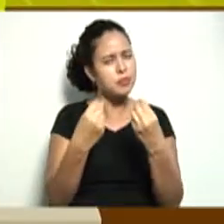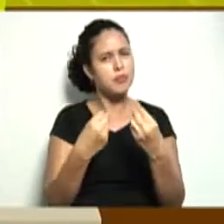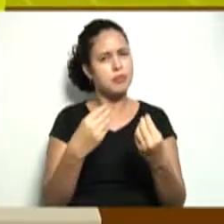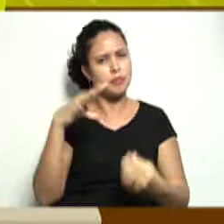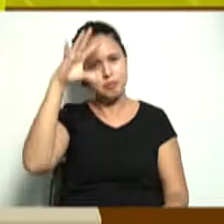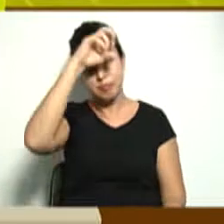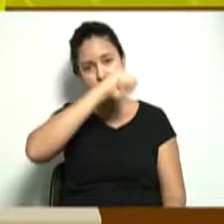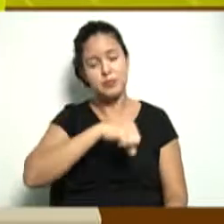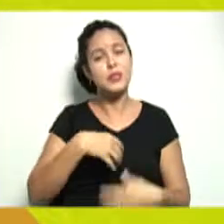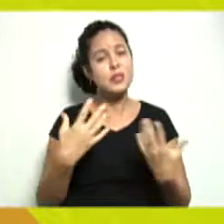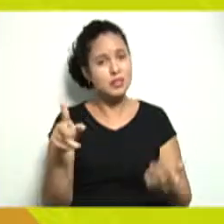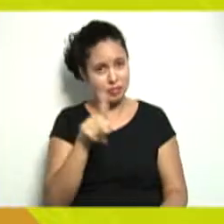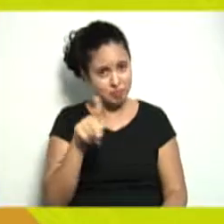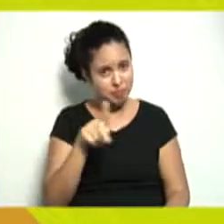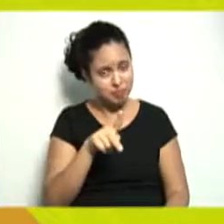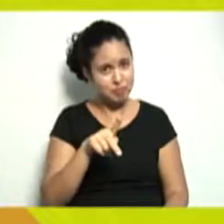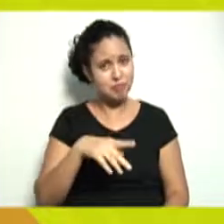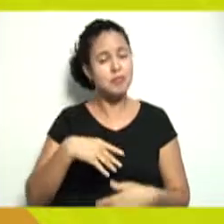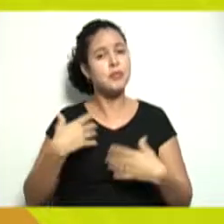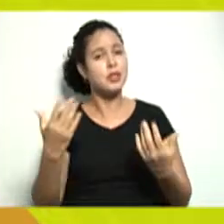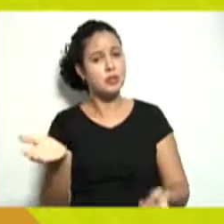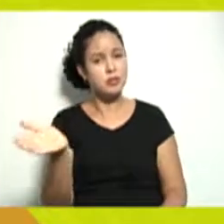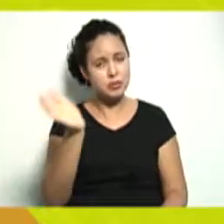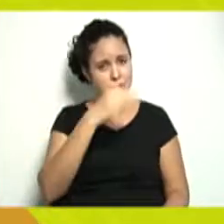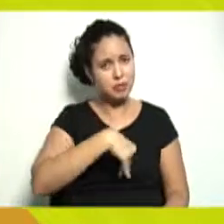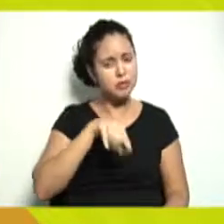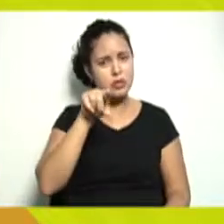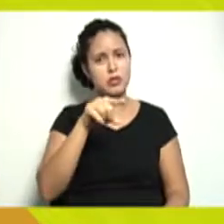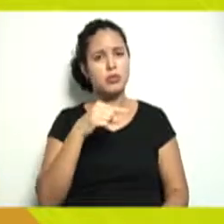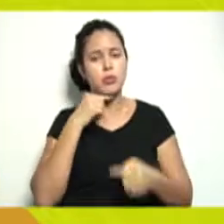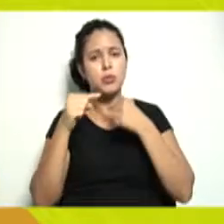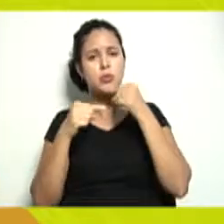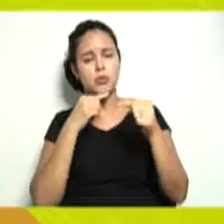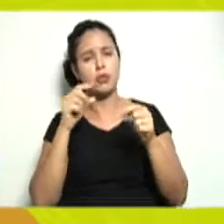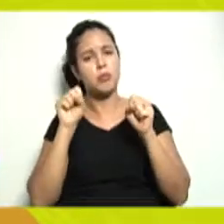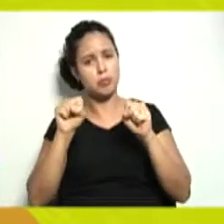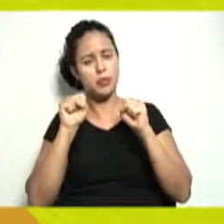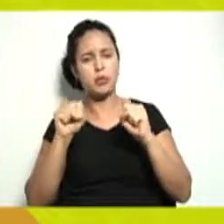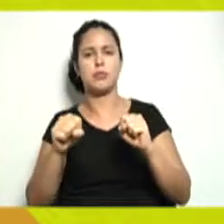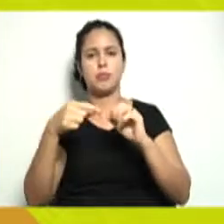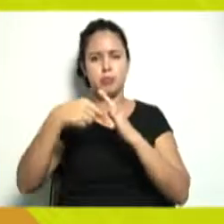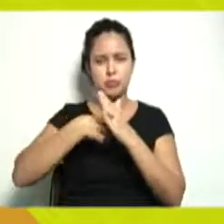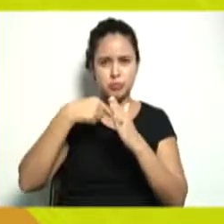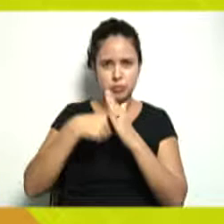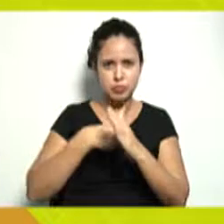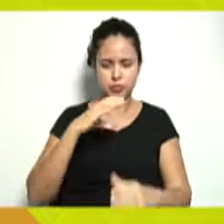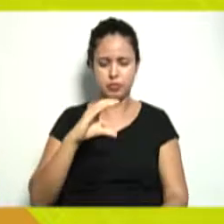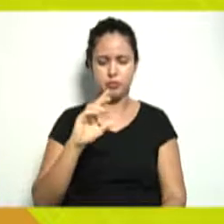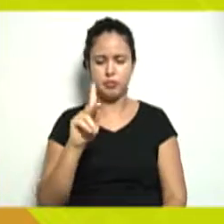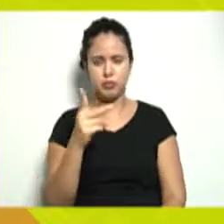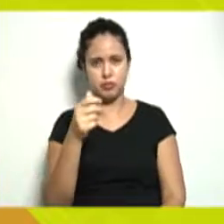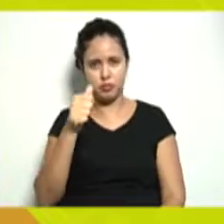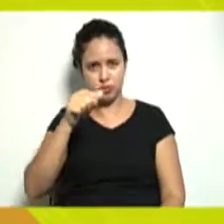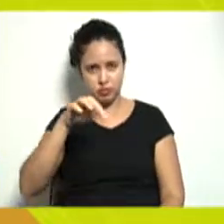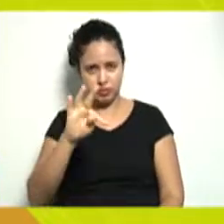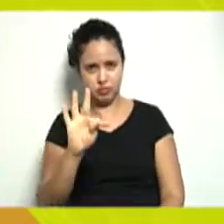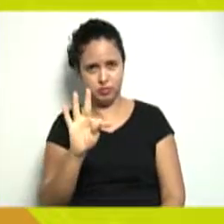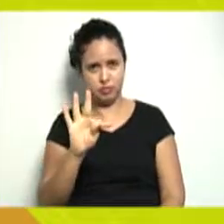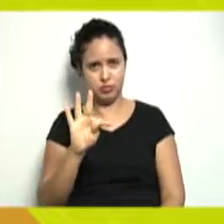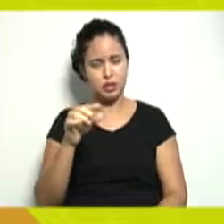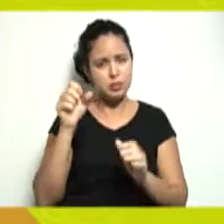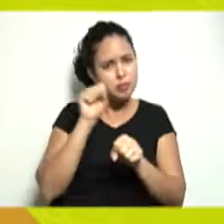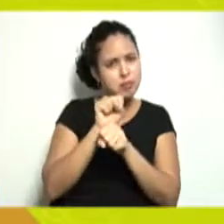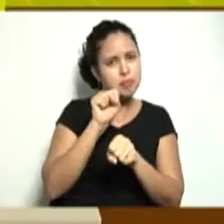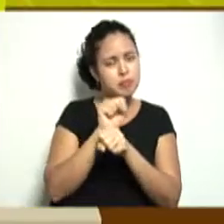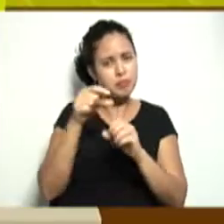ver, né, professores? Então, galera, se tiverem dúvidas, já sabem, né? Tô aqui no chat, esperando a sua